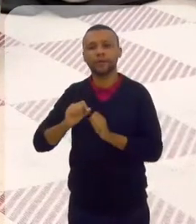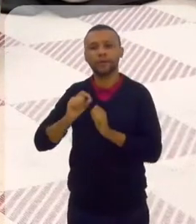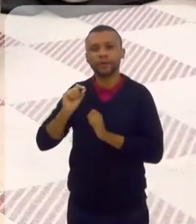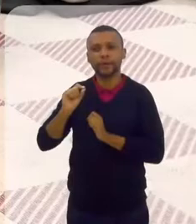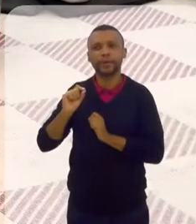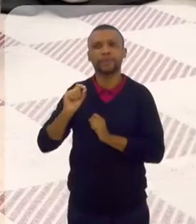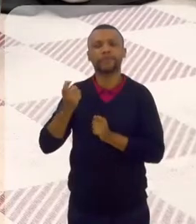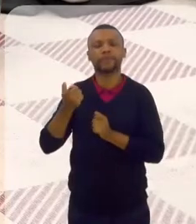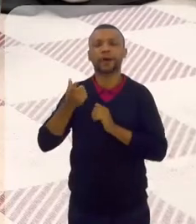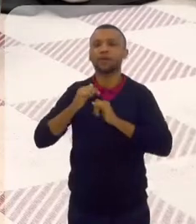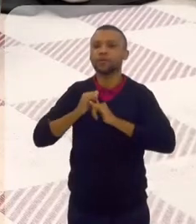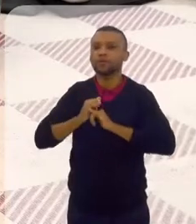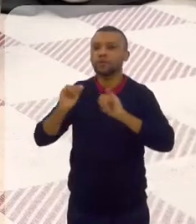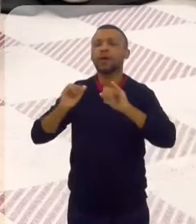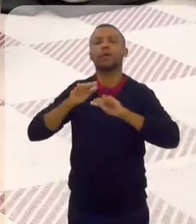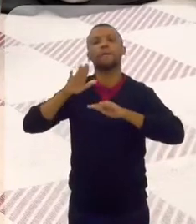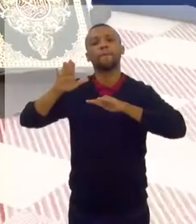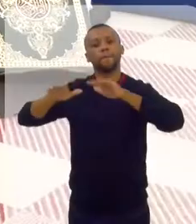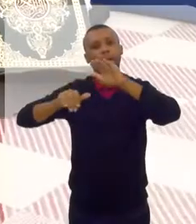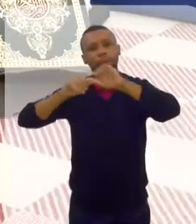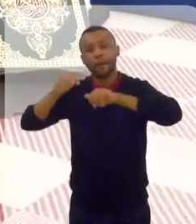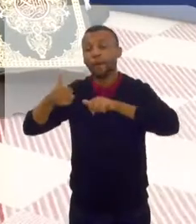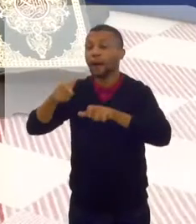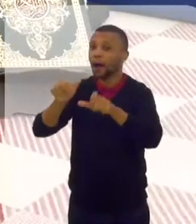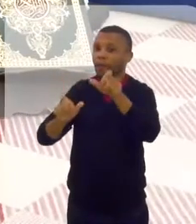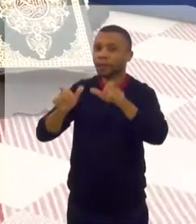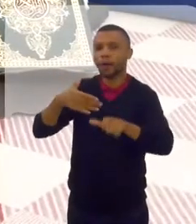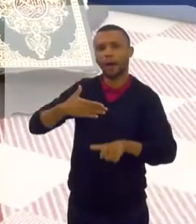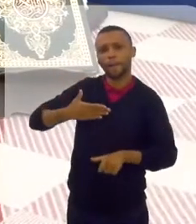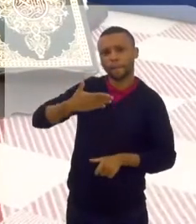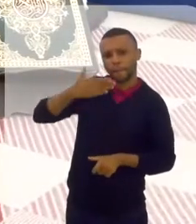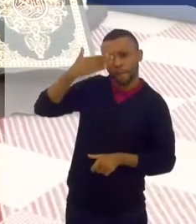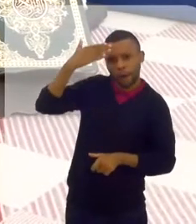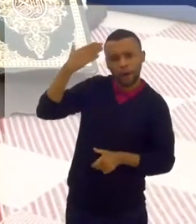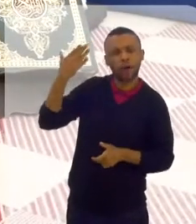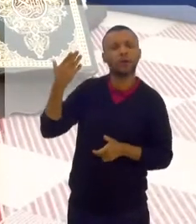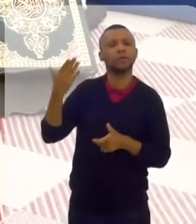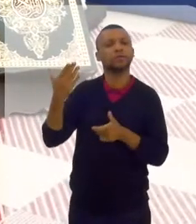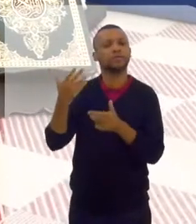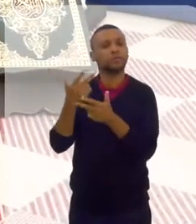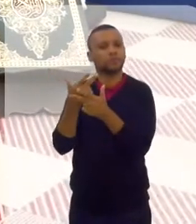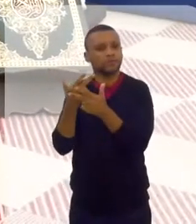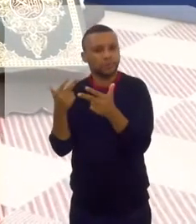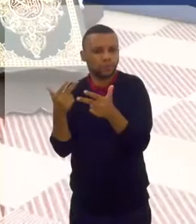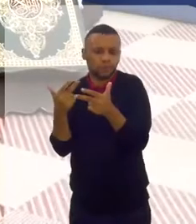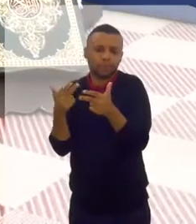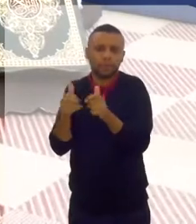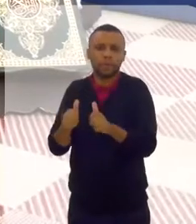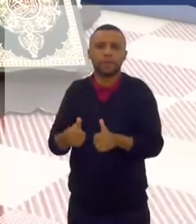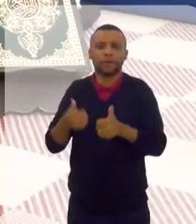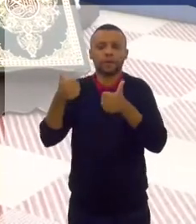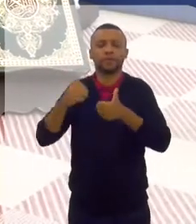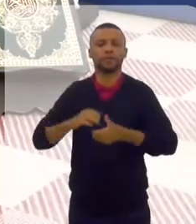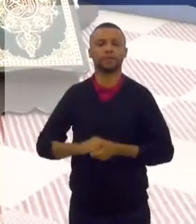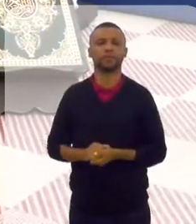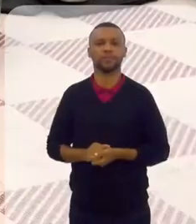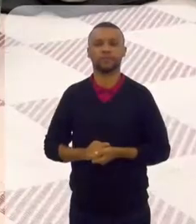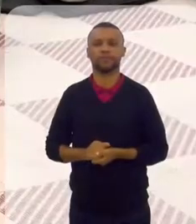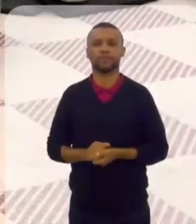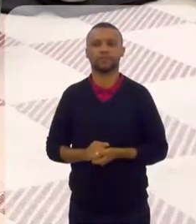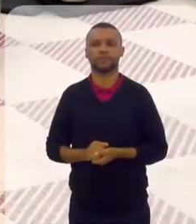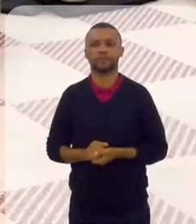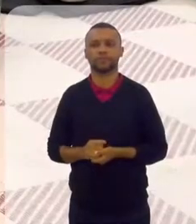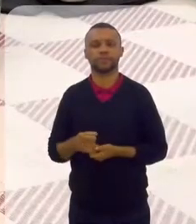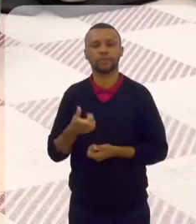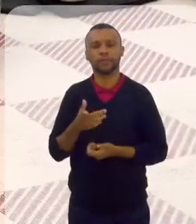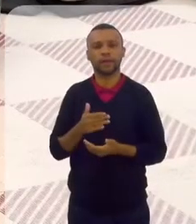um muazzin, aquele que faz o chamamento, chama nos muçulmanos. Venham para a oração, oração é a coisa melhor. E você faz